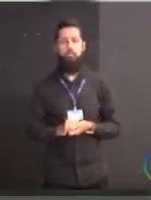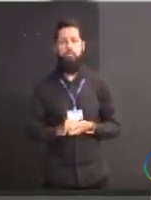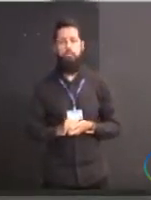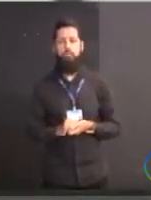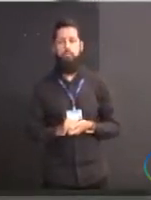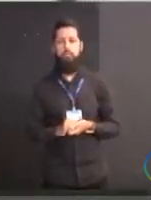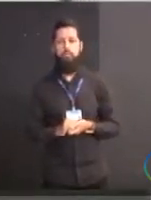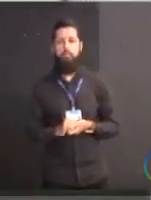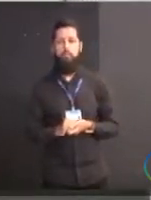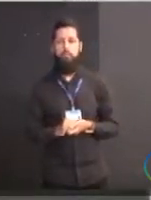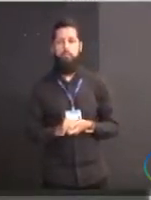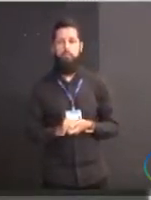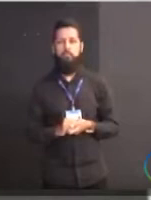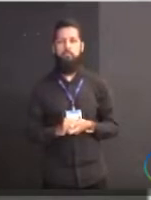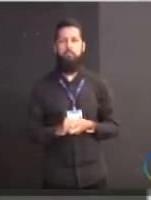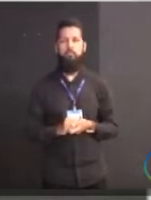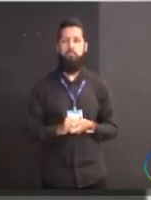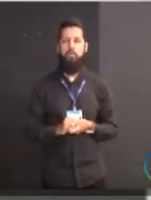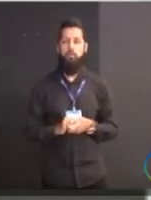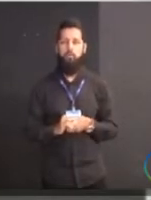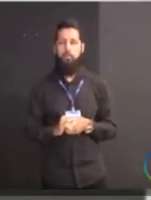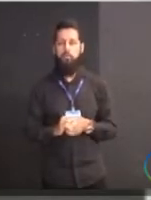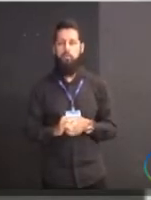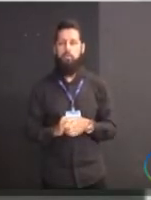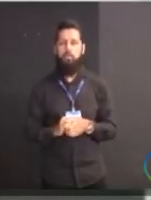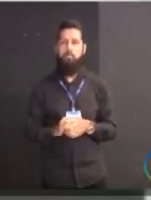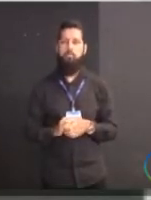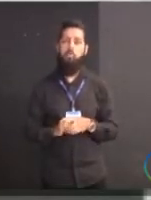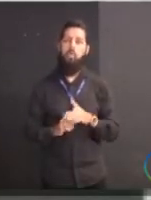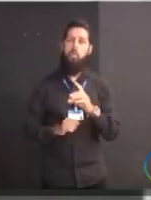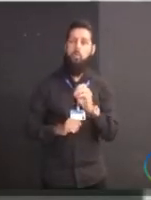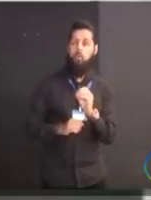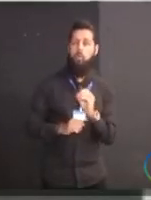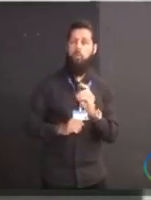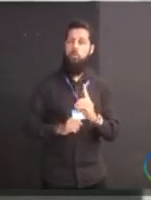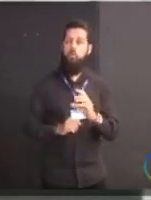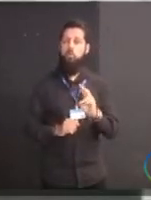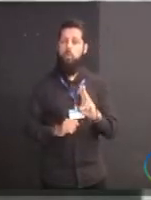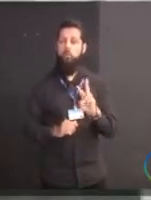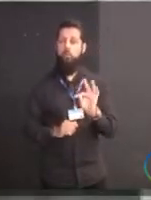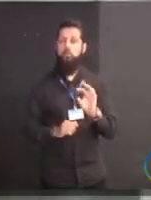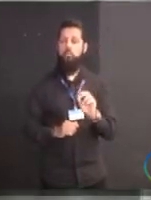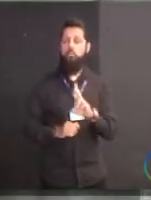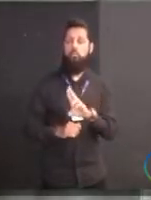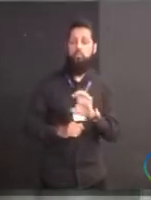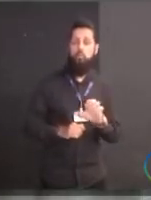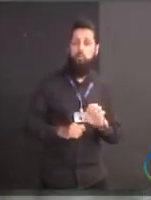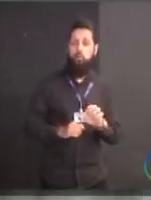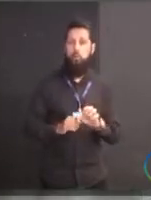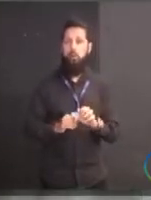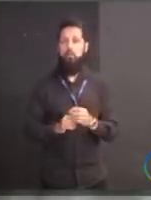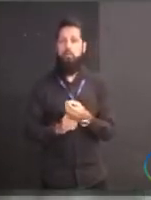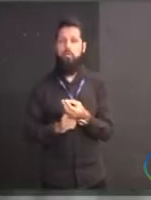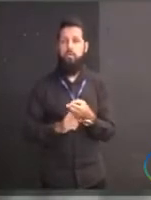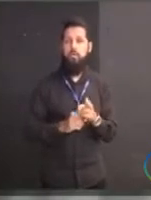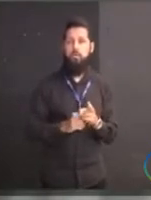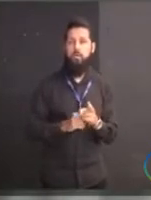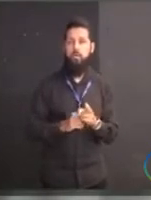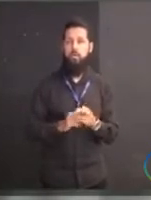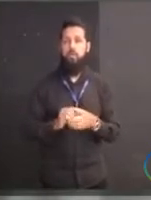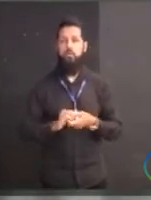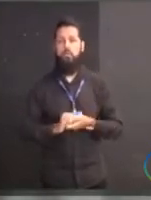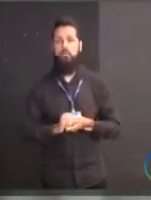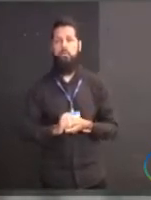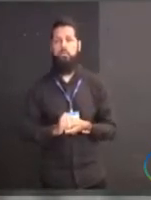vulcões, terremotos, maremotos, tempestades, tufões surgirem